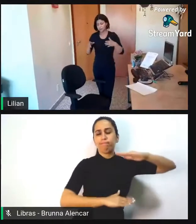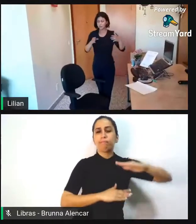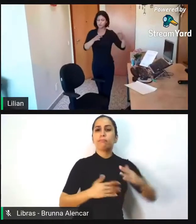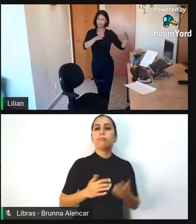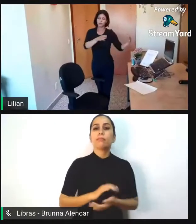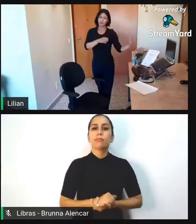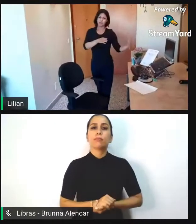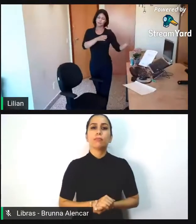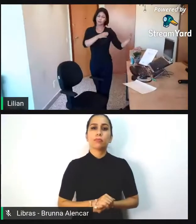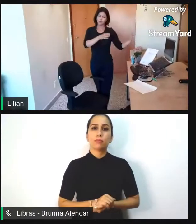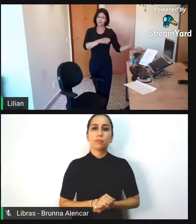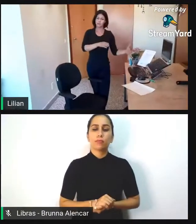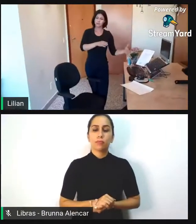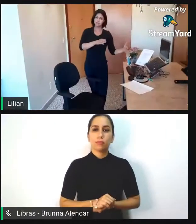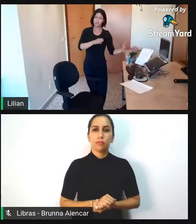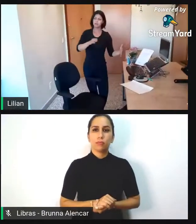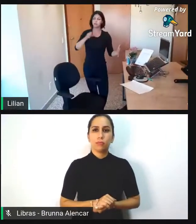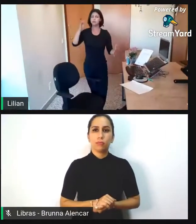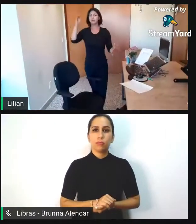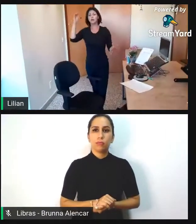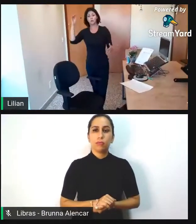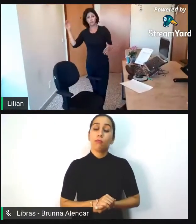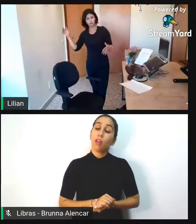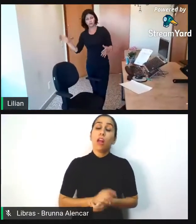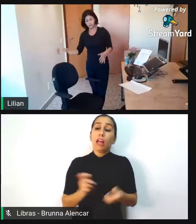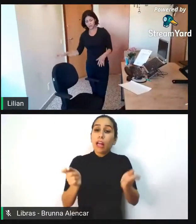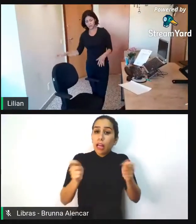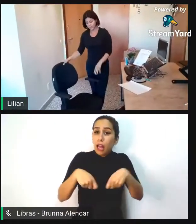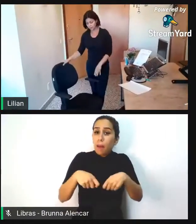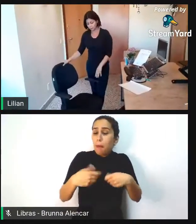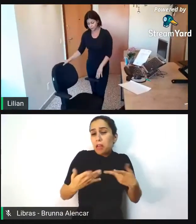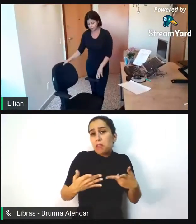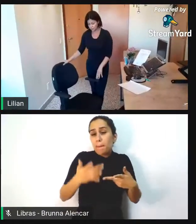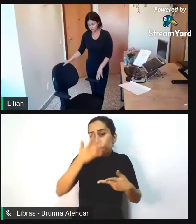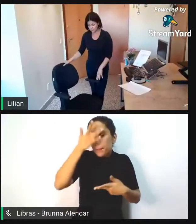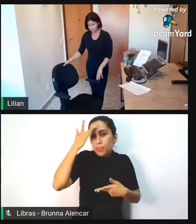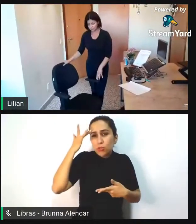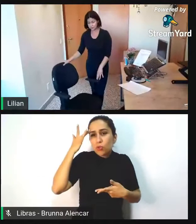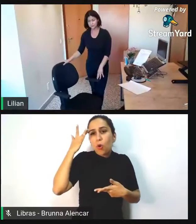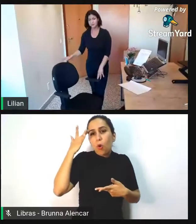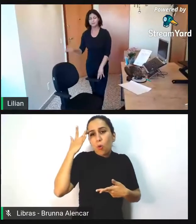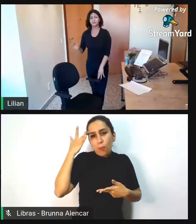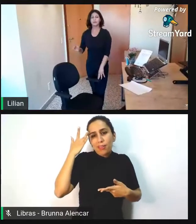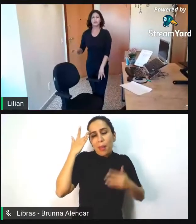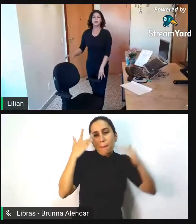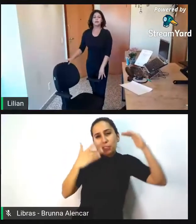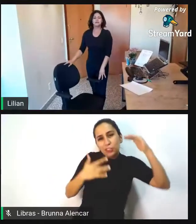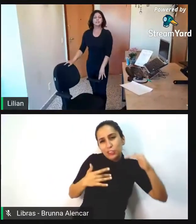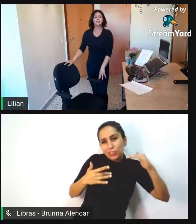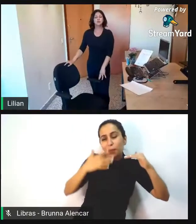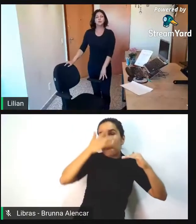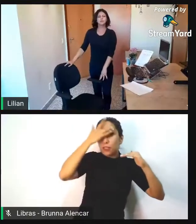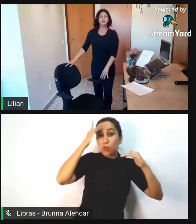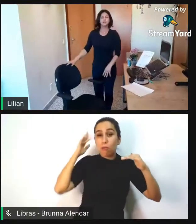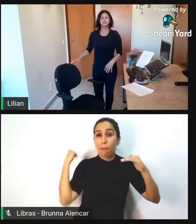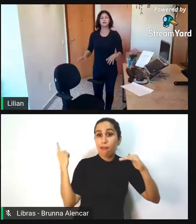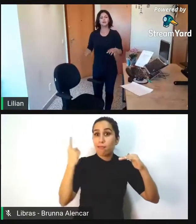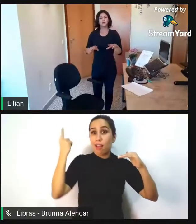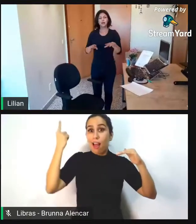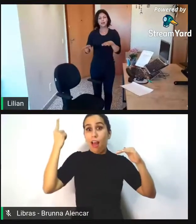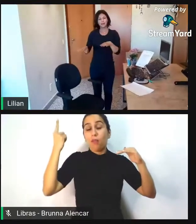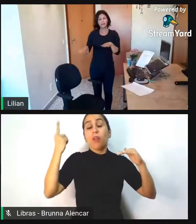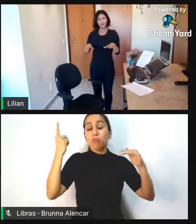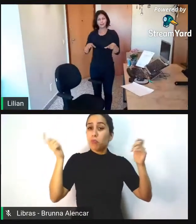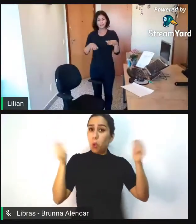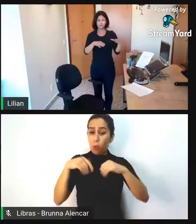que tanto pegue a população mais baixa quanto a população mais alta. Fazer aqui uma